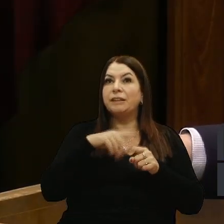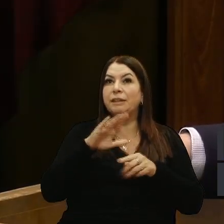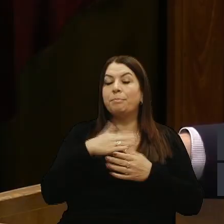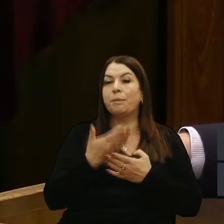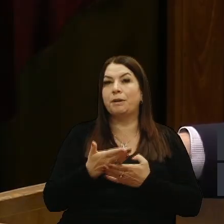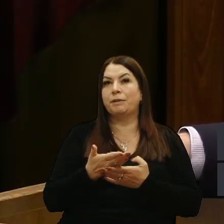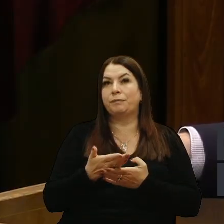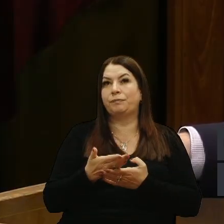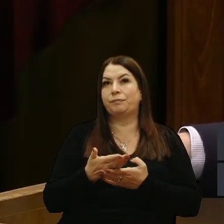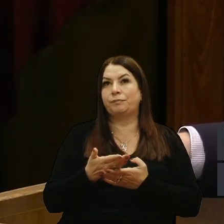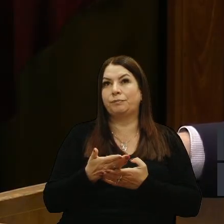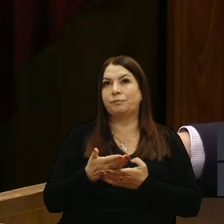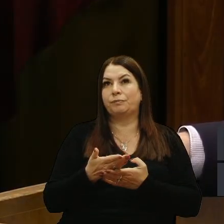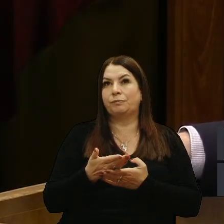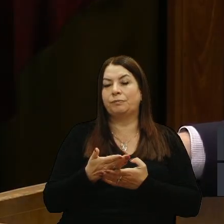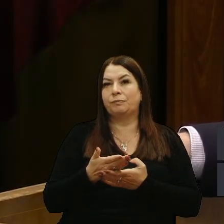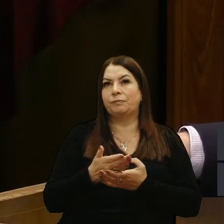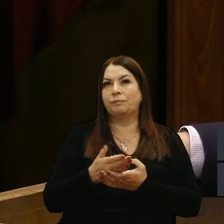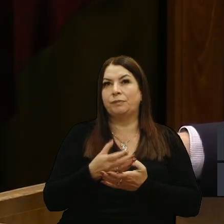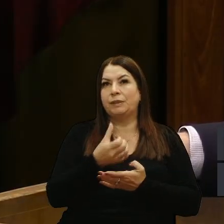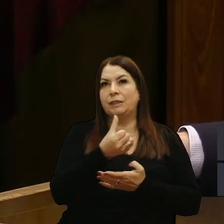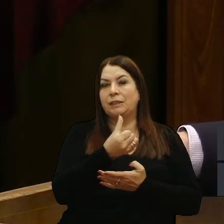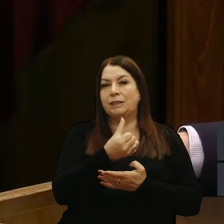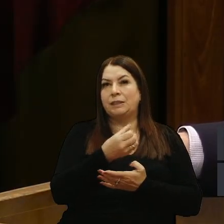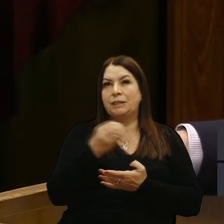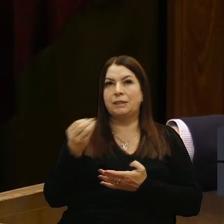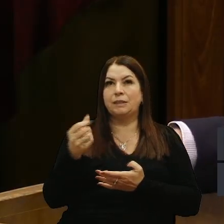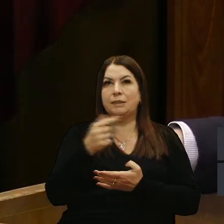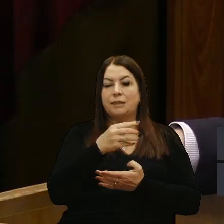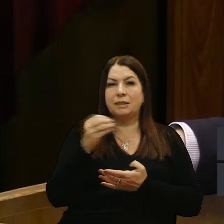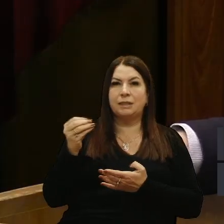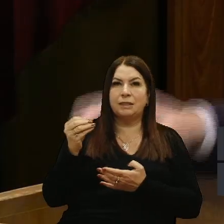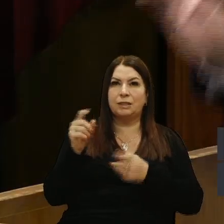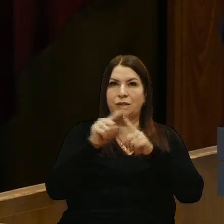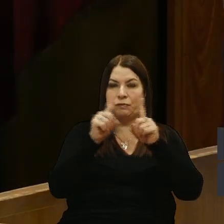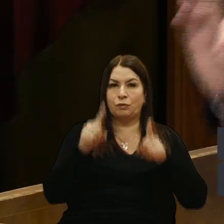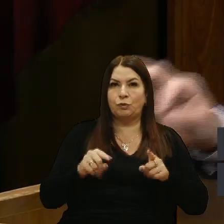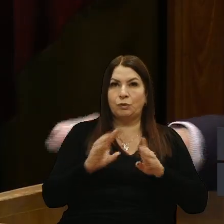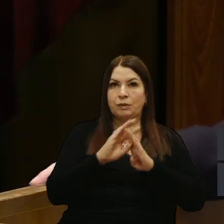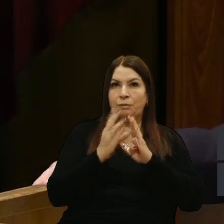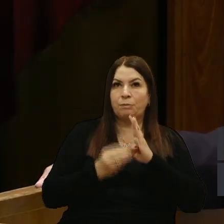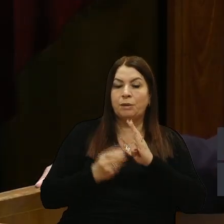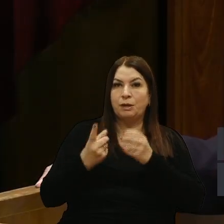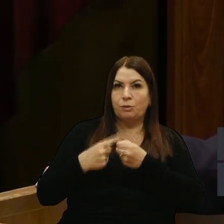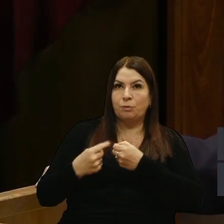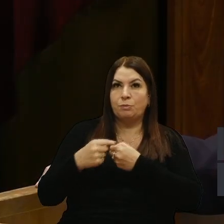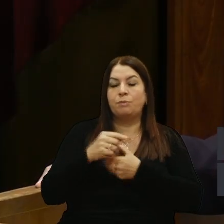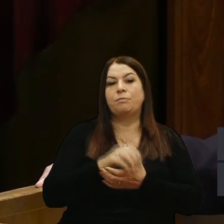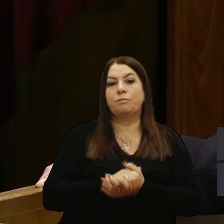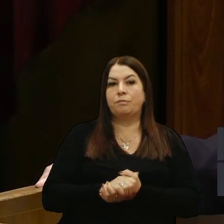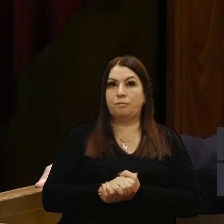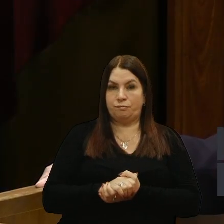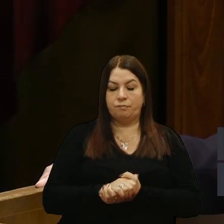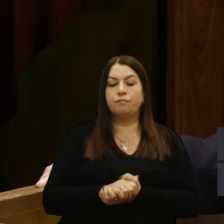mais de 600, 700 servidores do SAMAI é o município.